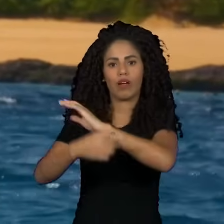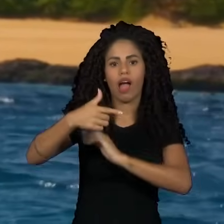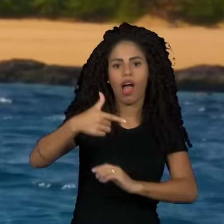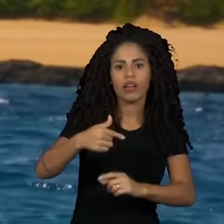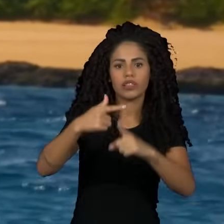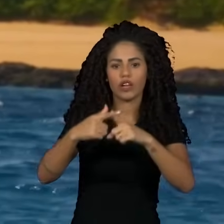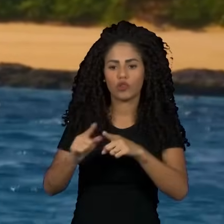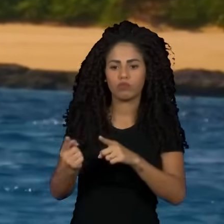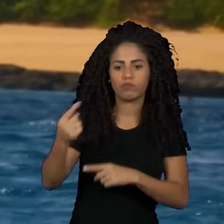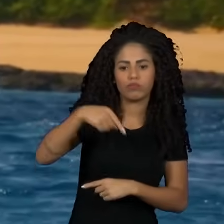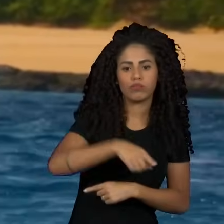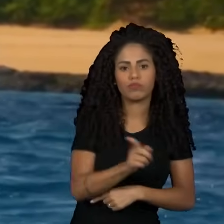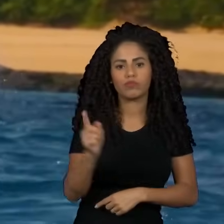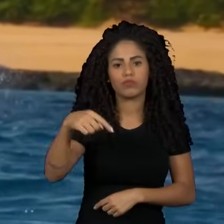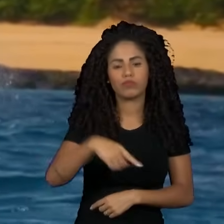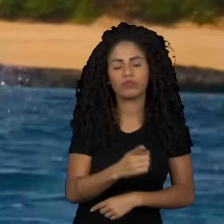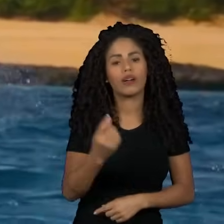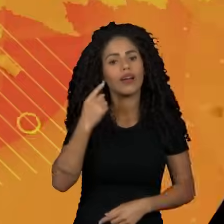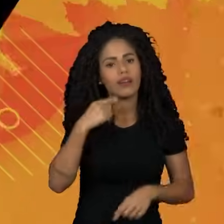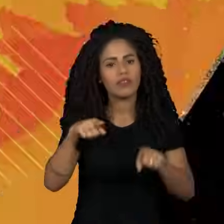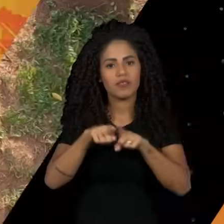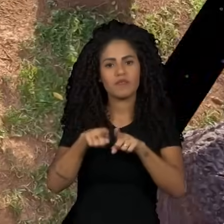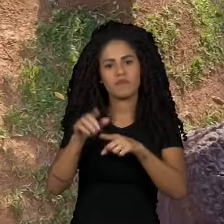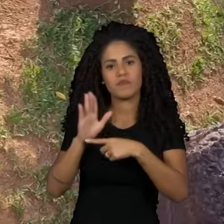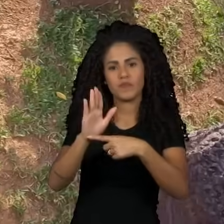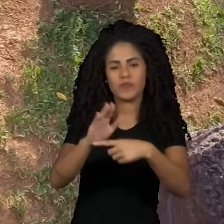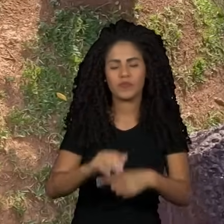se comunicam através dos sons e também das atividades aéreas.